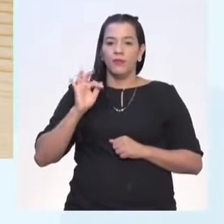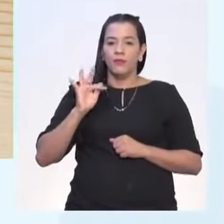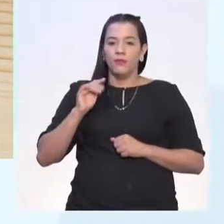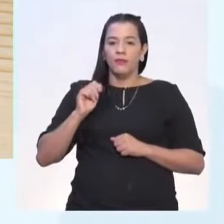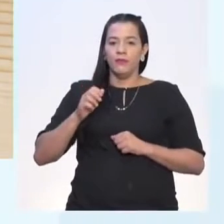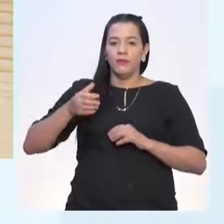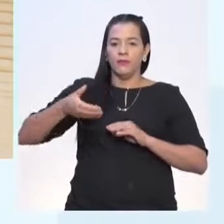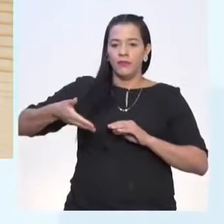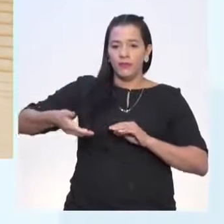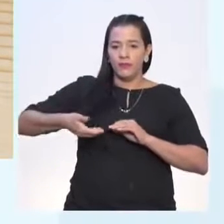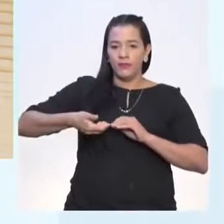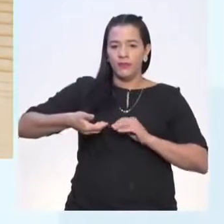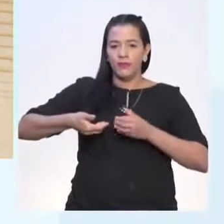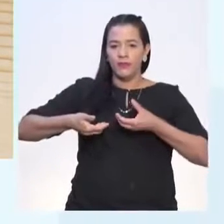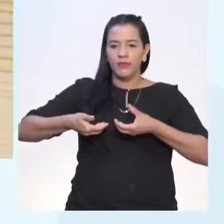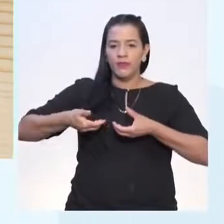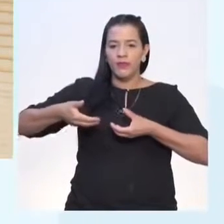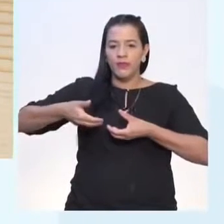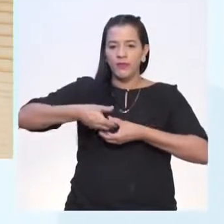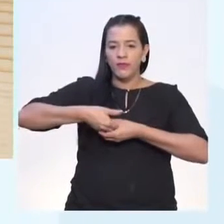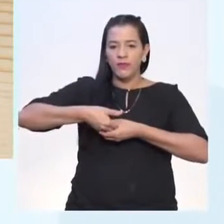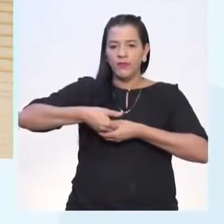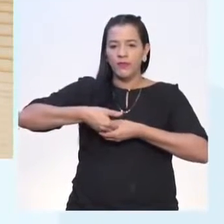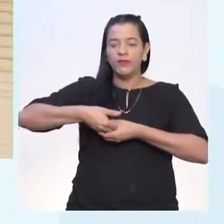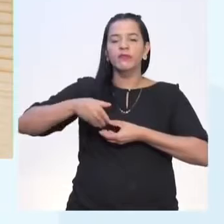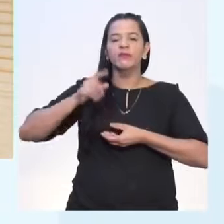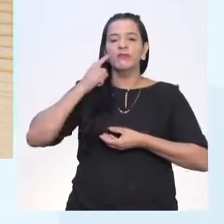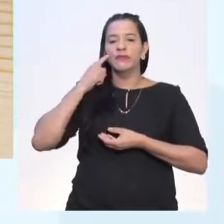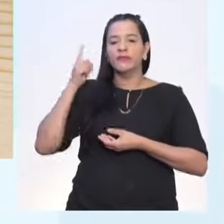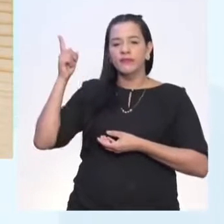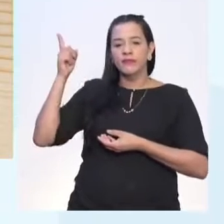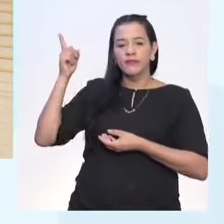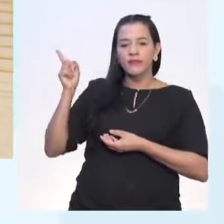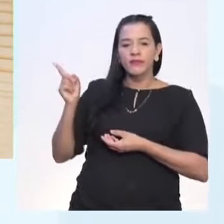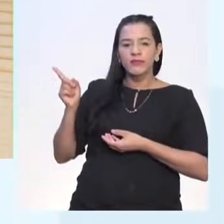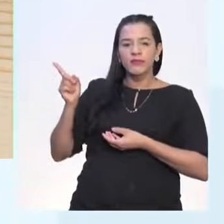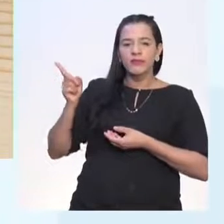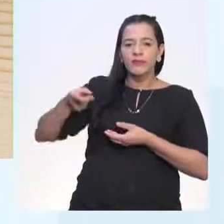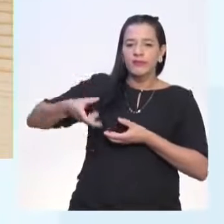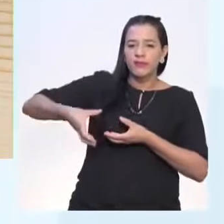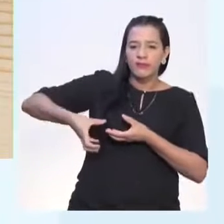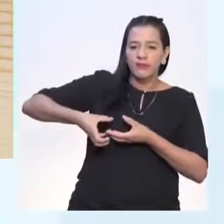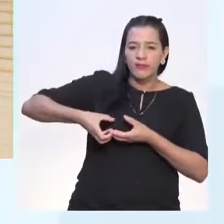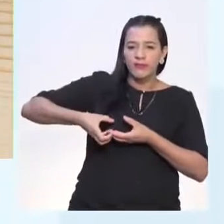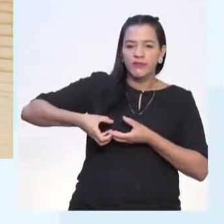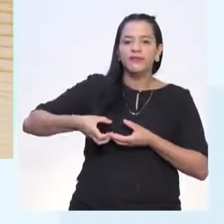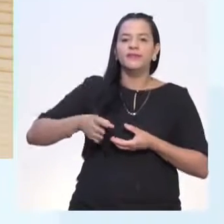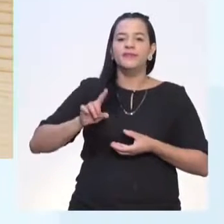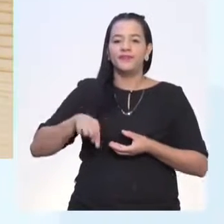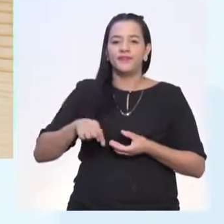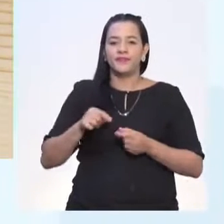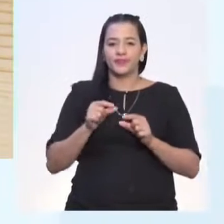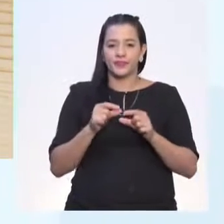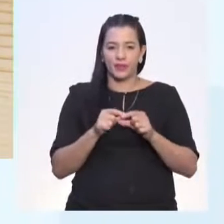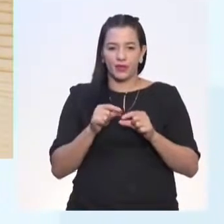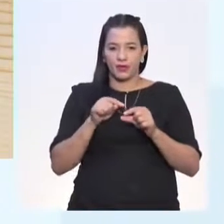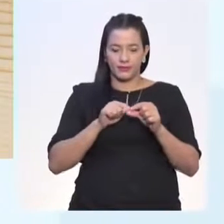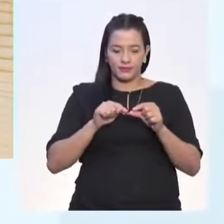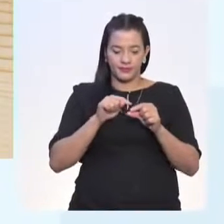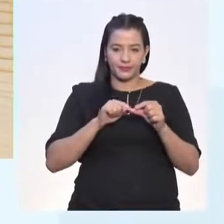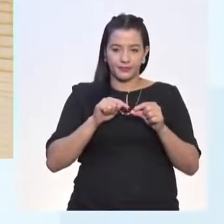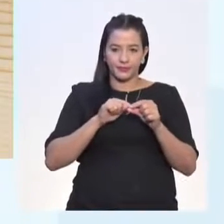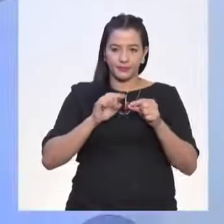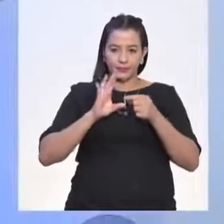cabo, né? É onde você faz a força, a gente chama de força potente. Você tem um apoio, na verdade é um parafusinho ali, não é bem um parafuso,